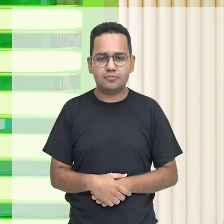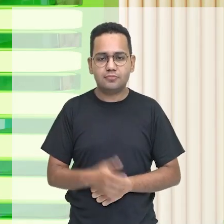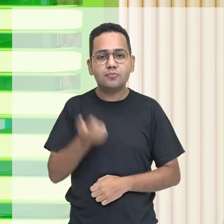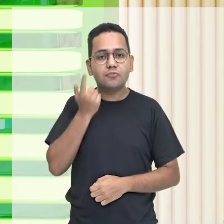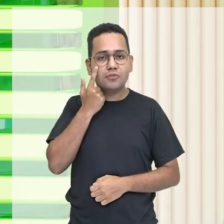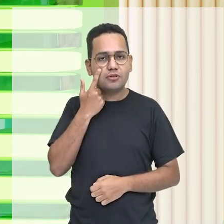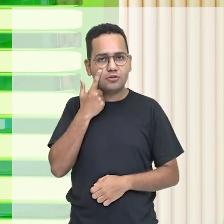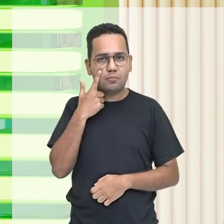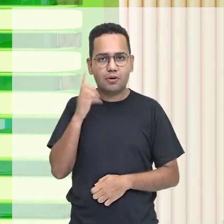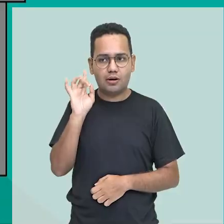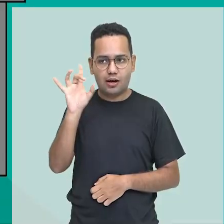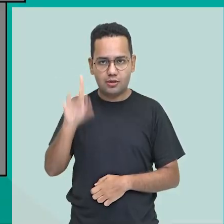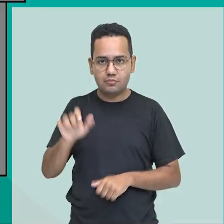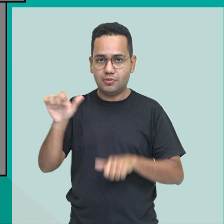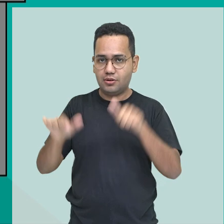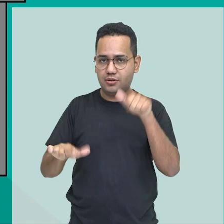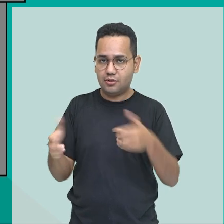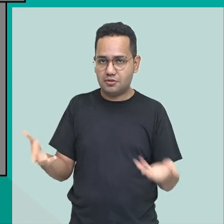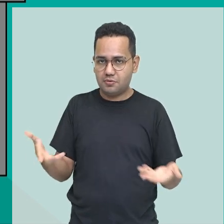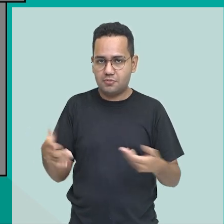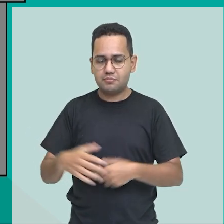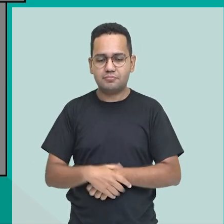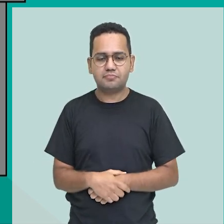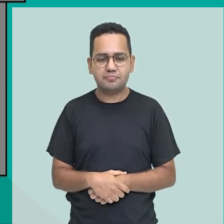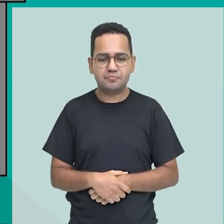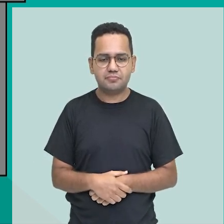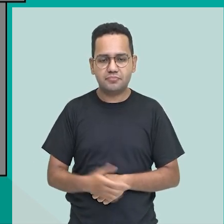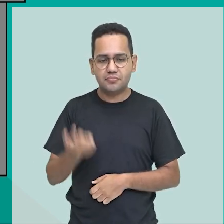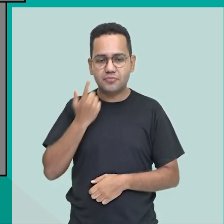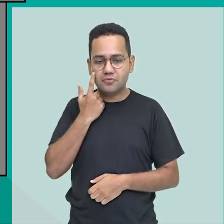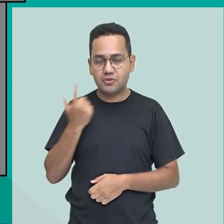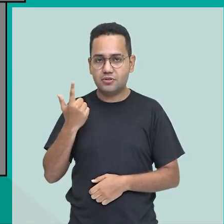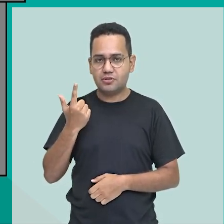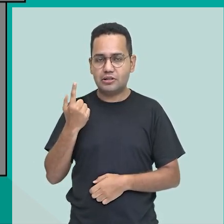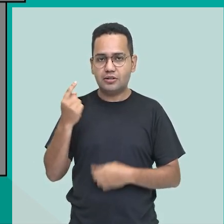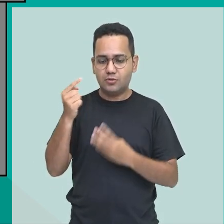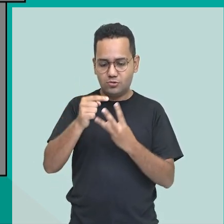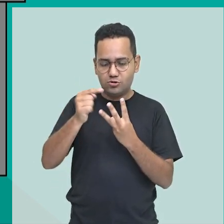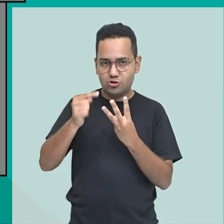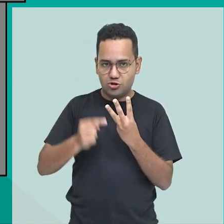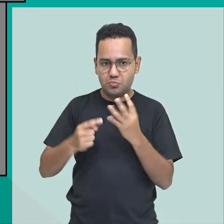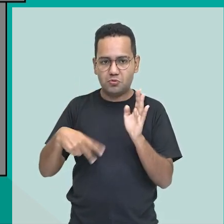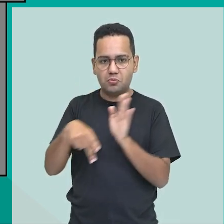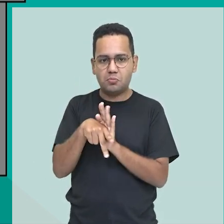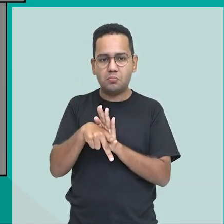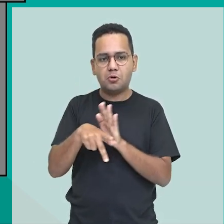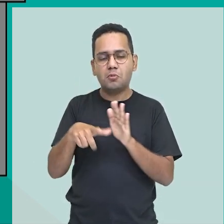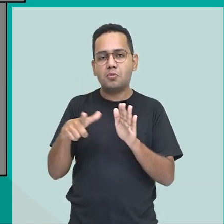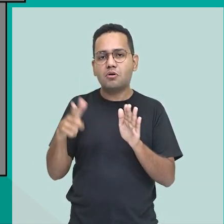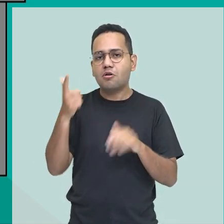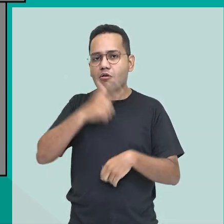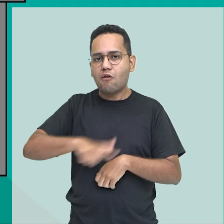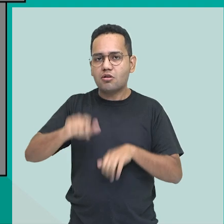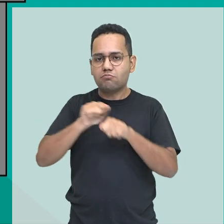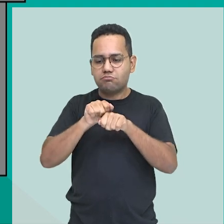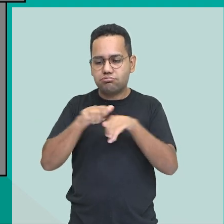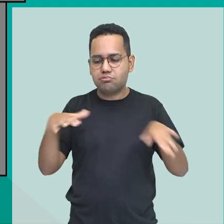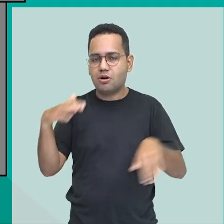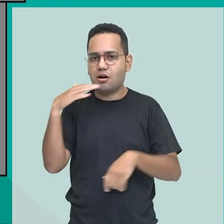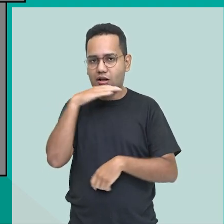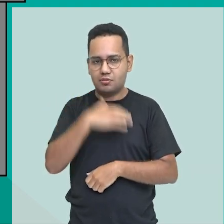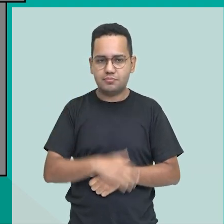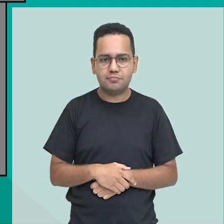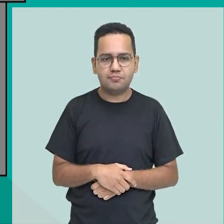Vamos lá analisar cada um? Olha lá. Temos aqui os tipos de propagação de calor. Você tem que